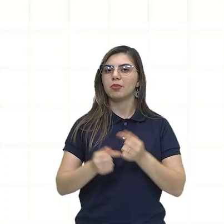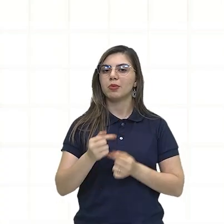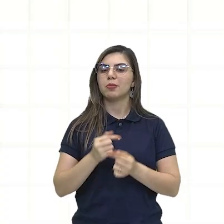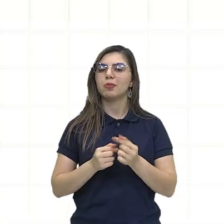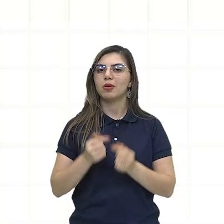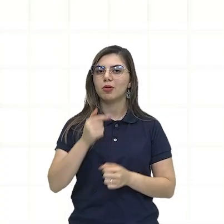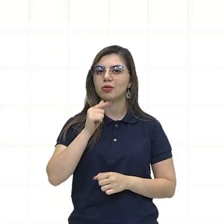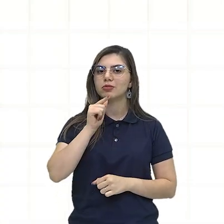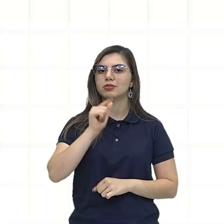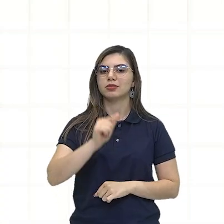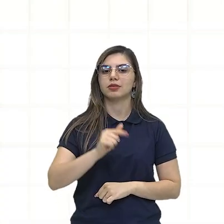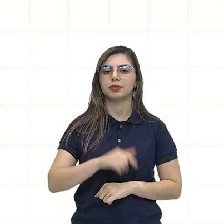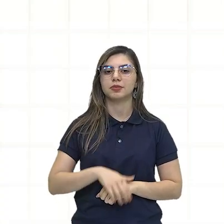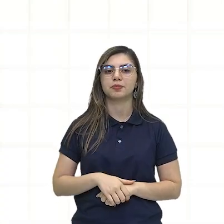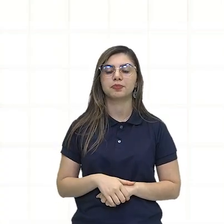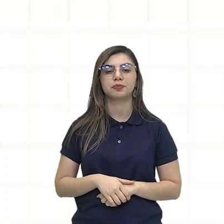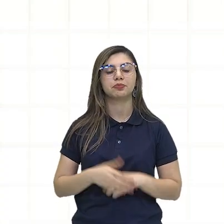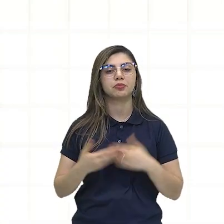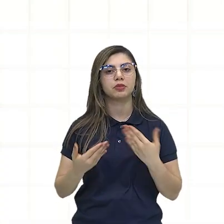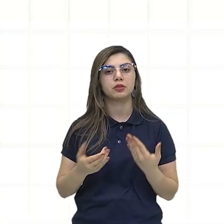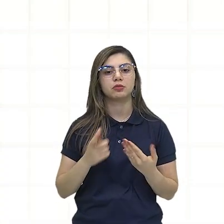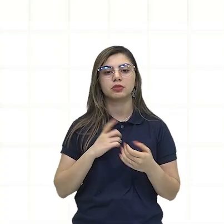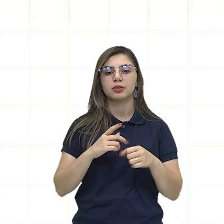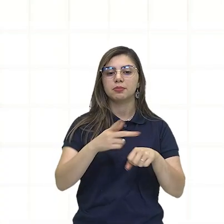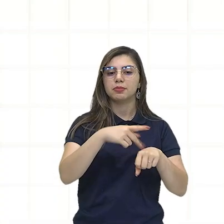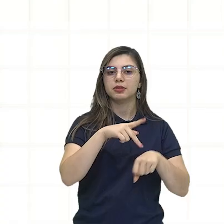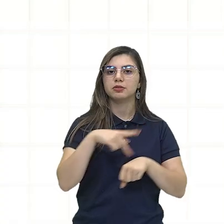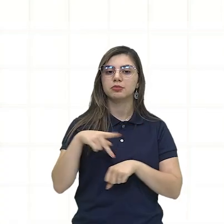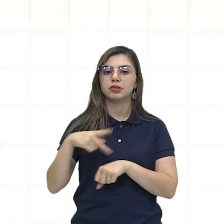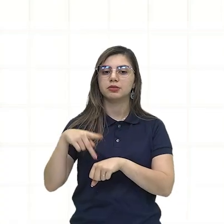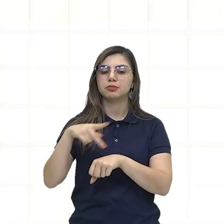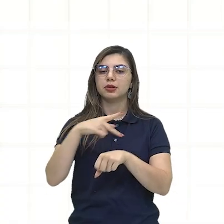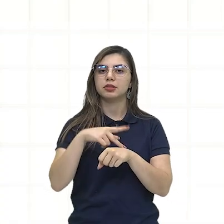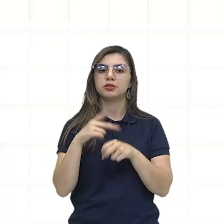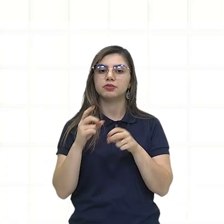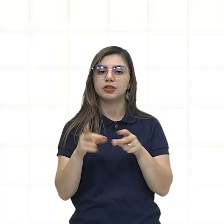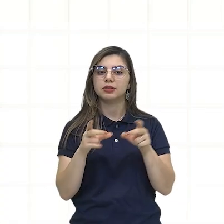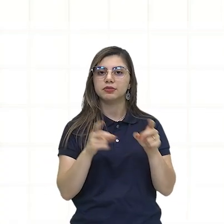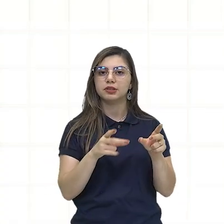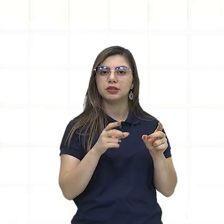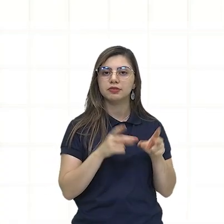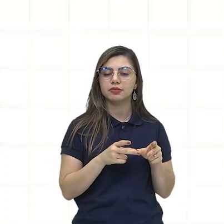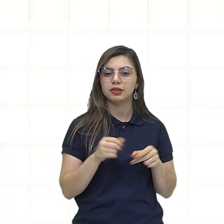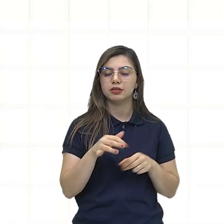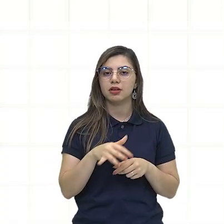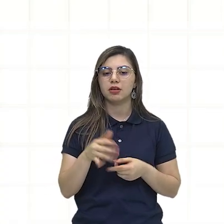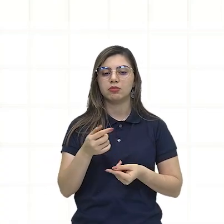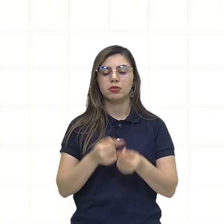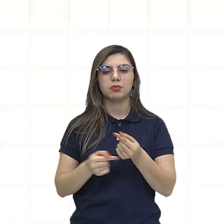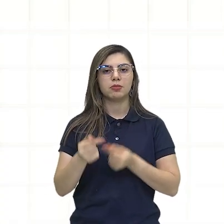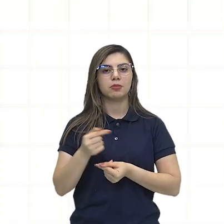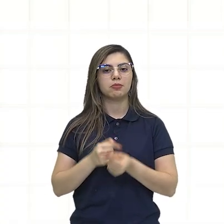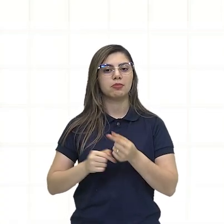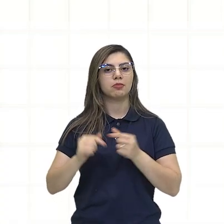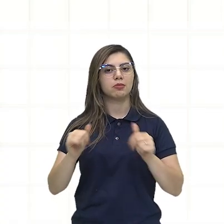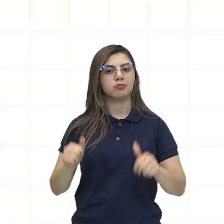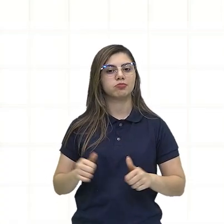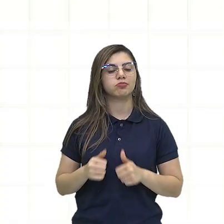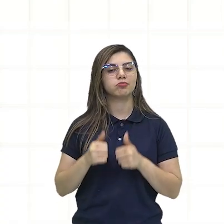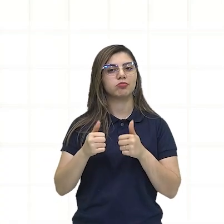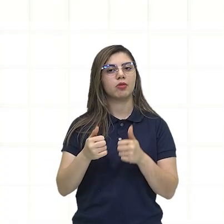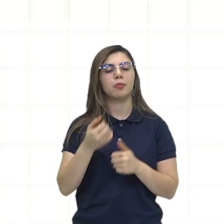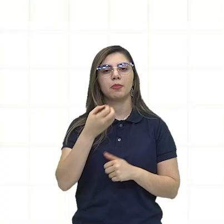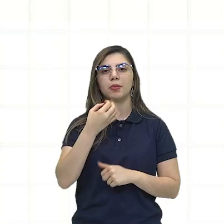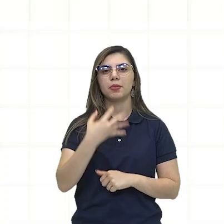para os países. E o comércio internacional de pescado acaba movimentando a indústria, o que contribui para a